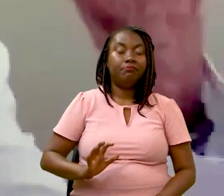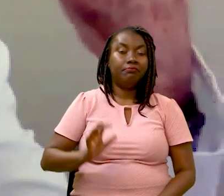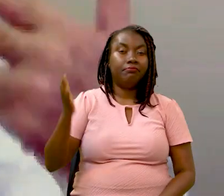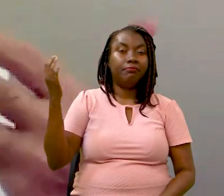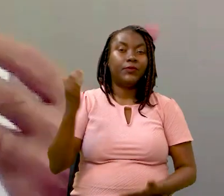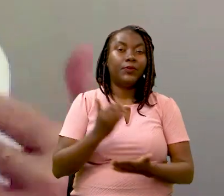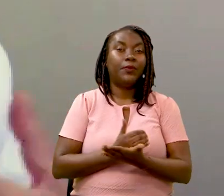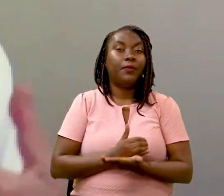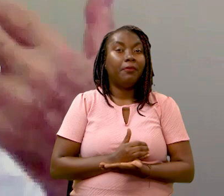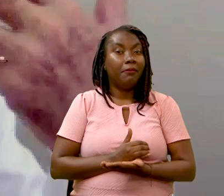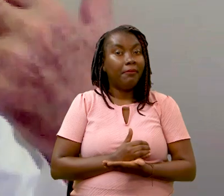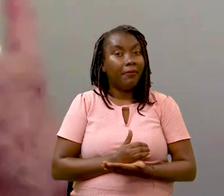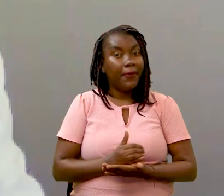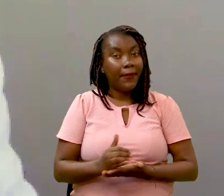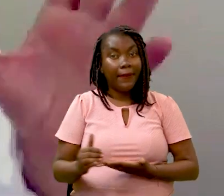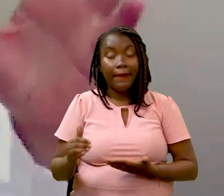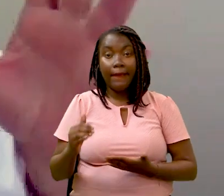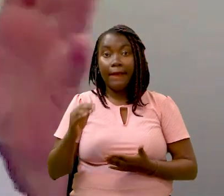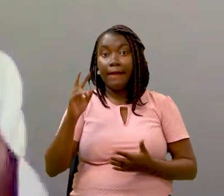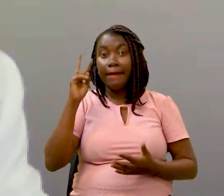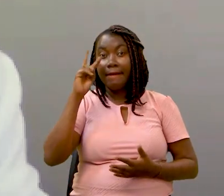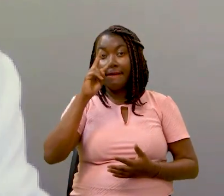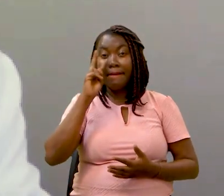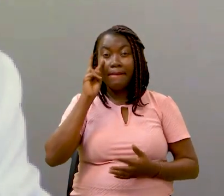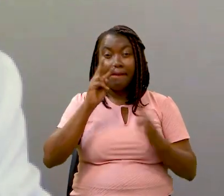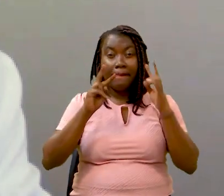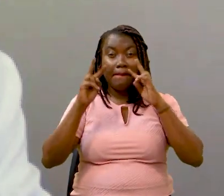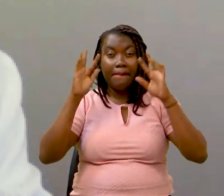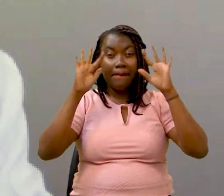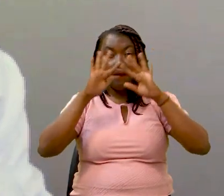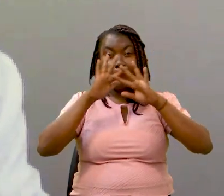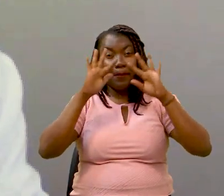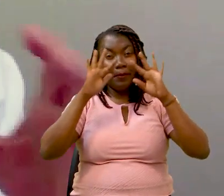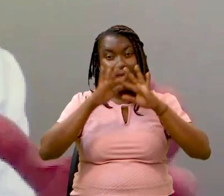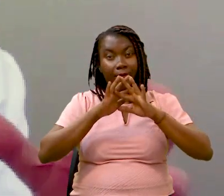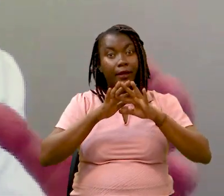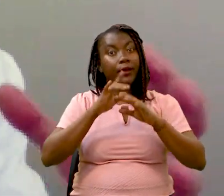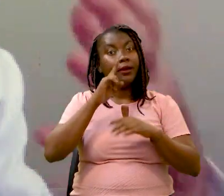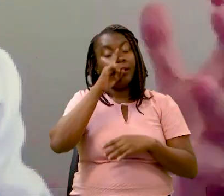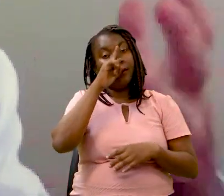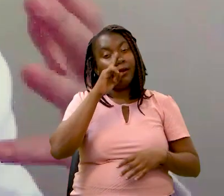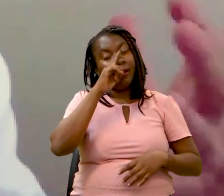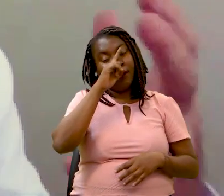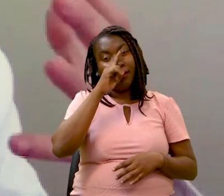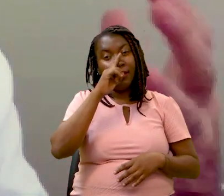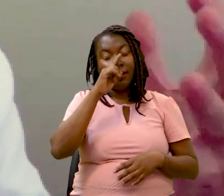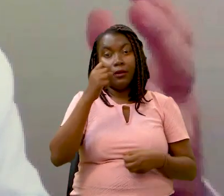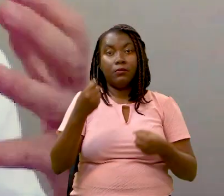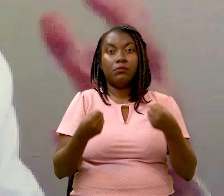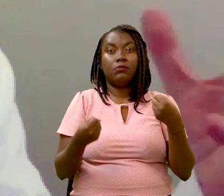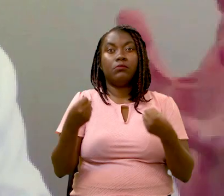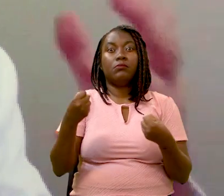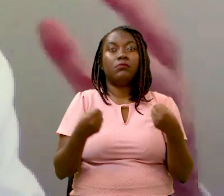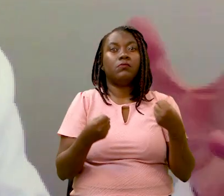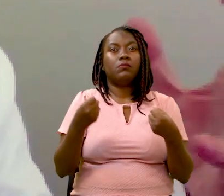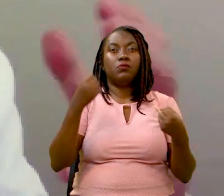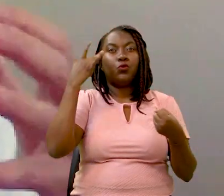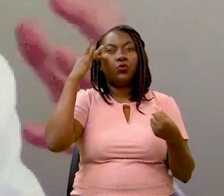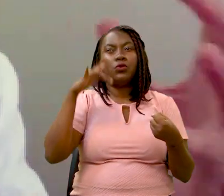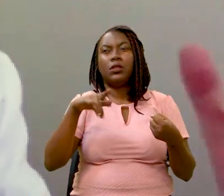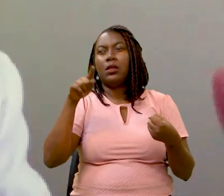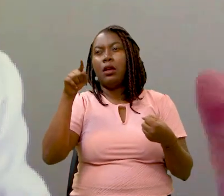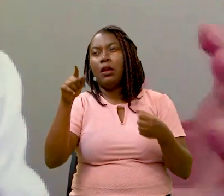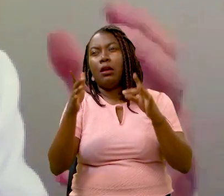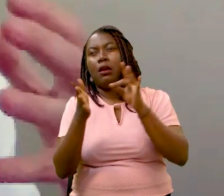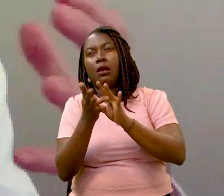de repente começa a crise e que compromete a visão. Extremamente perigoso, porque você não consegue saber o que